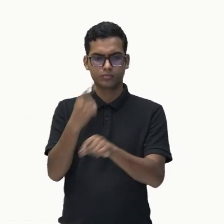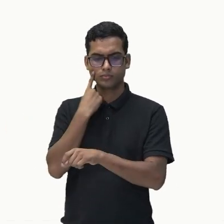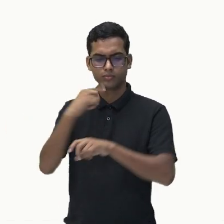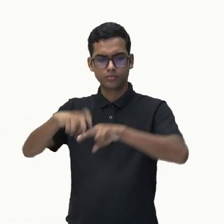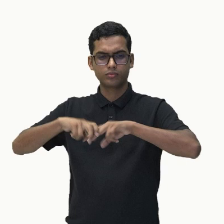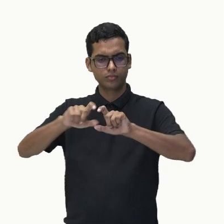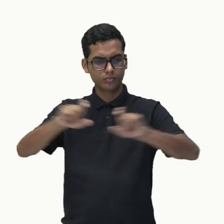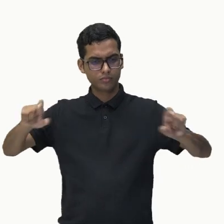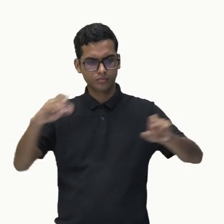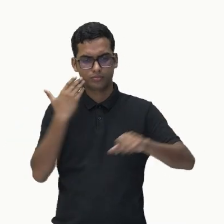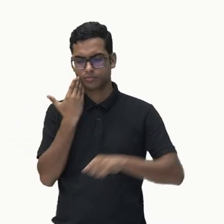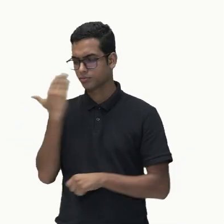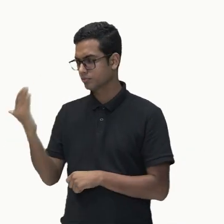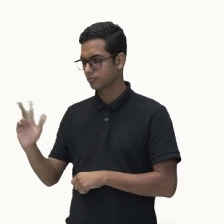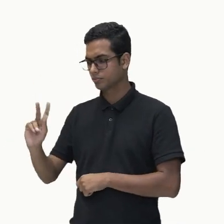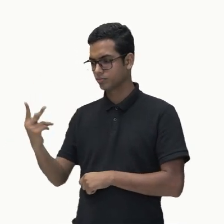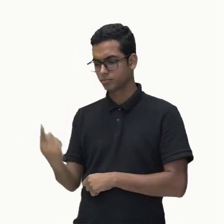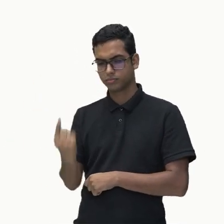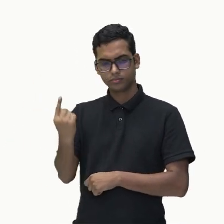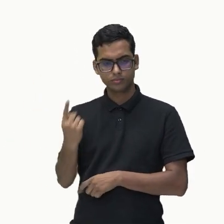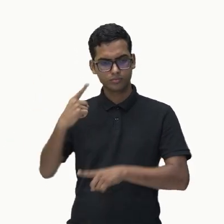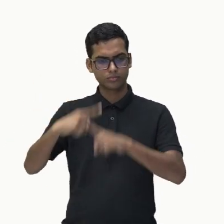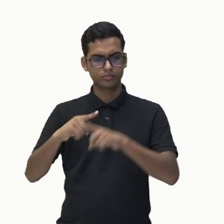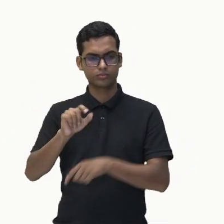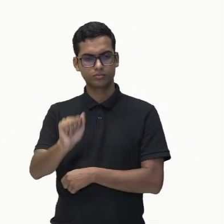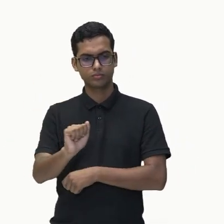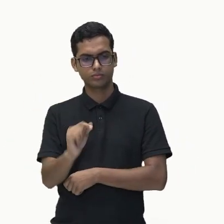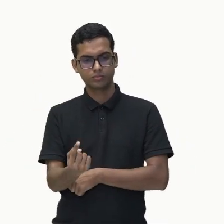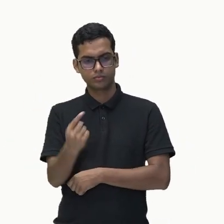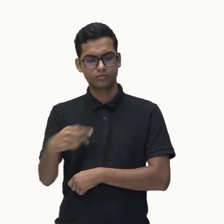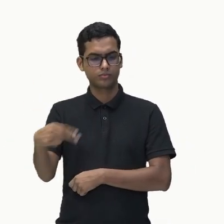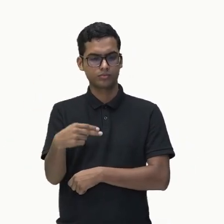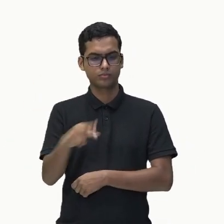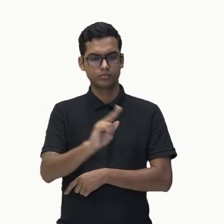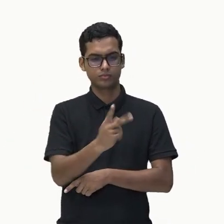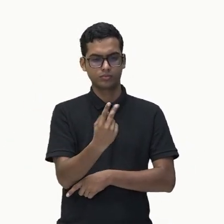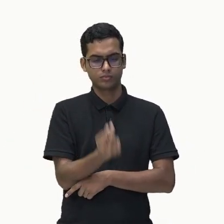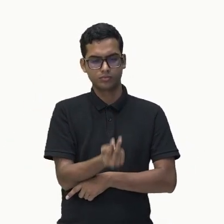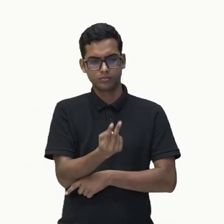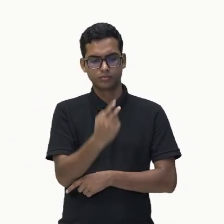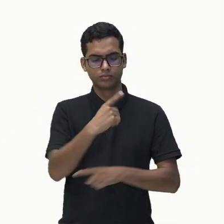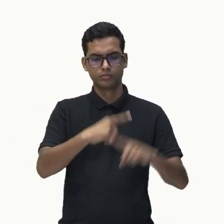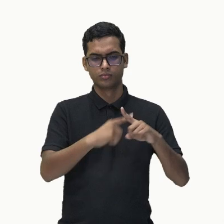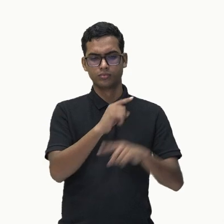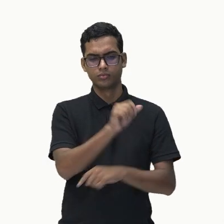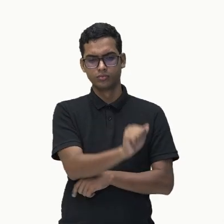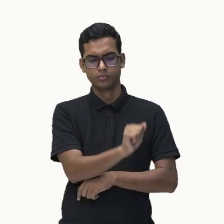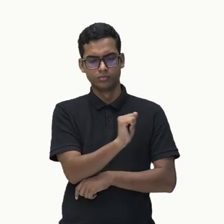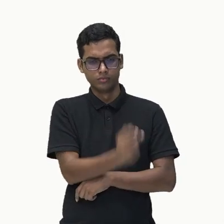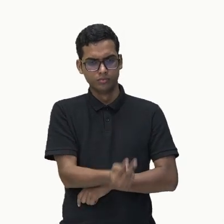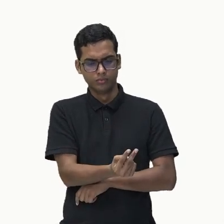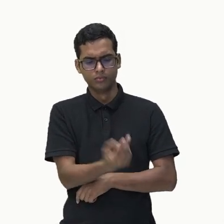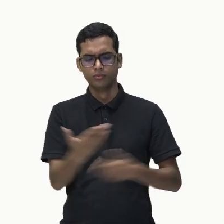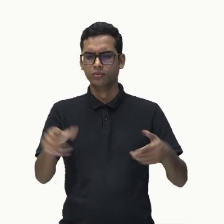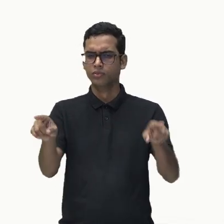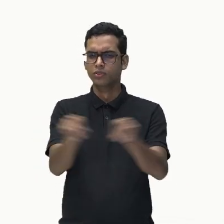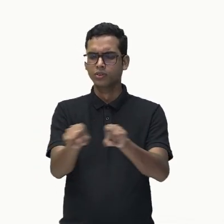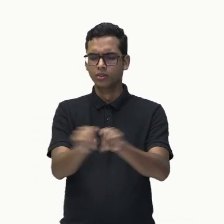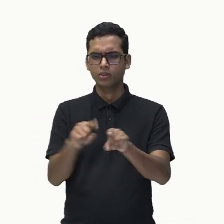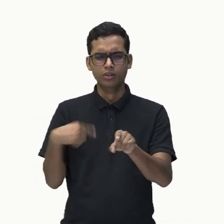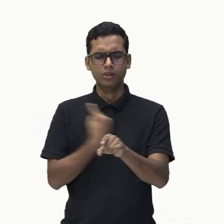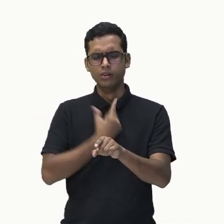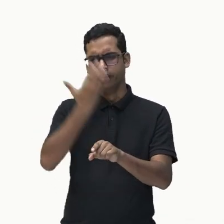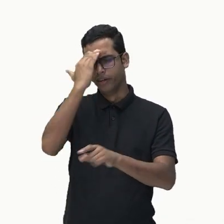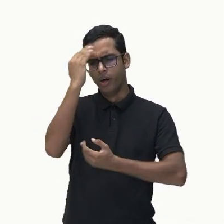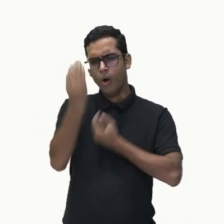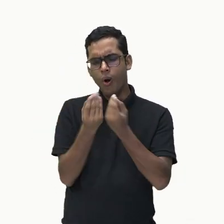H1 vezes área 1 deve ser igual a H2 vezes A2. E aí a gente vai entender o que